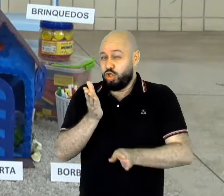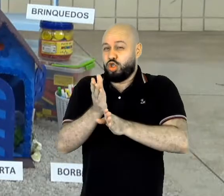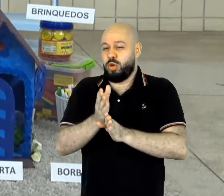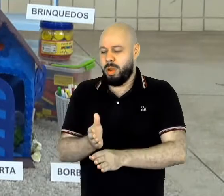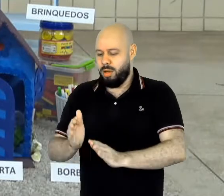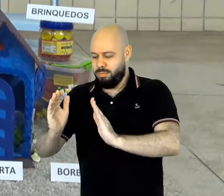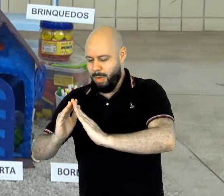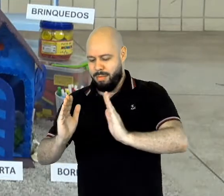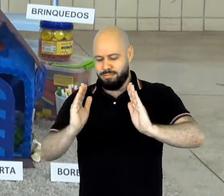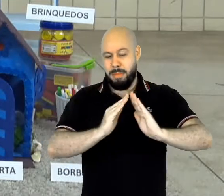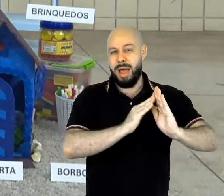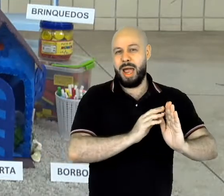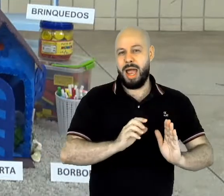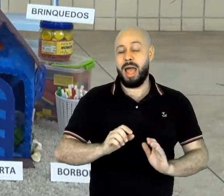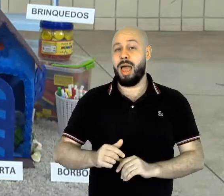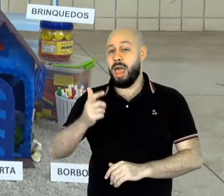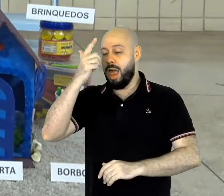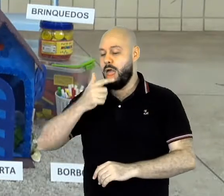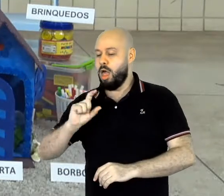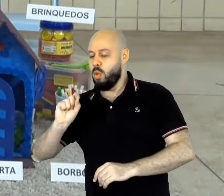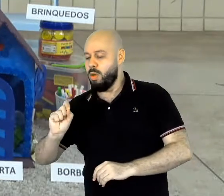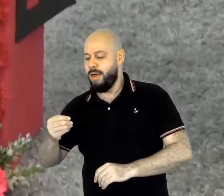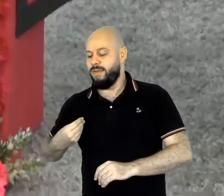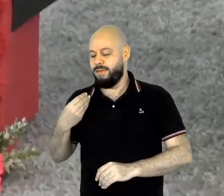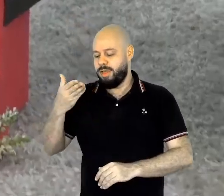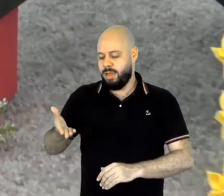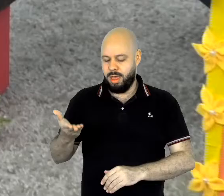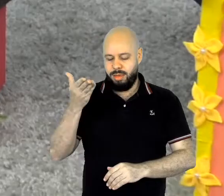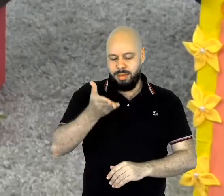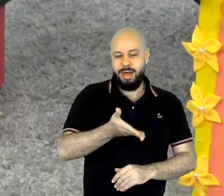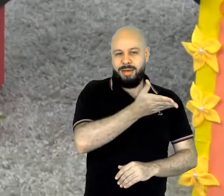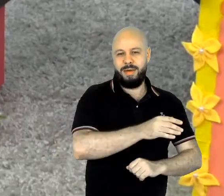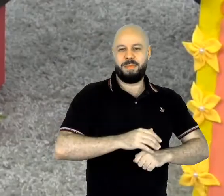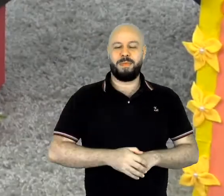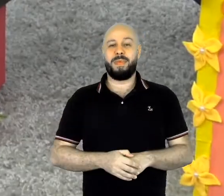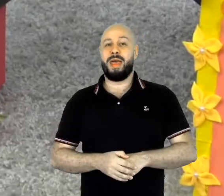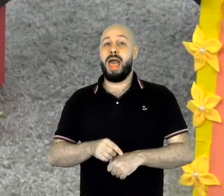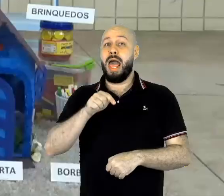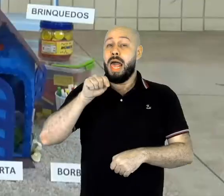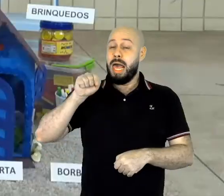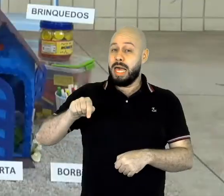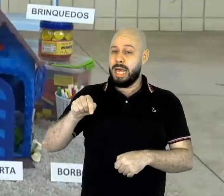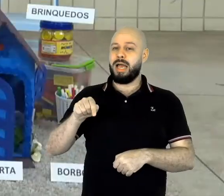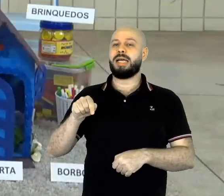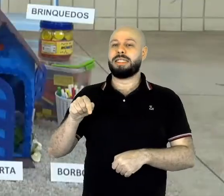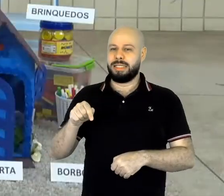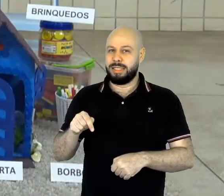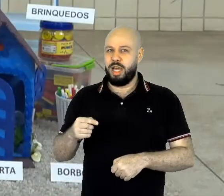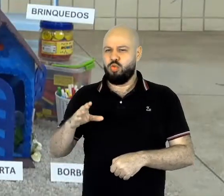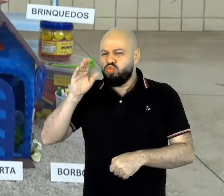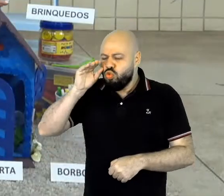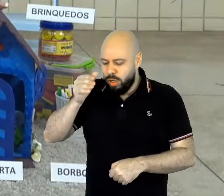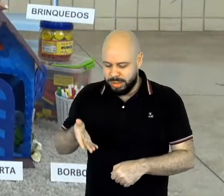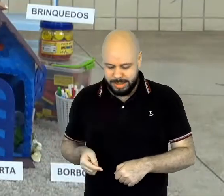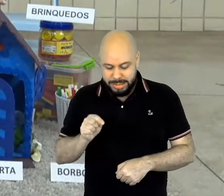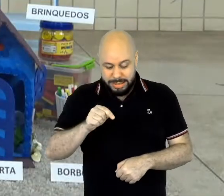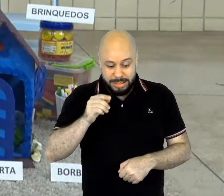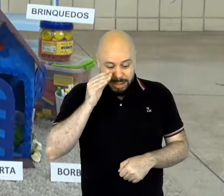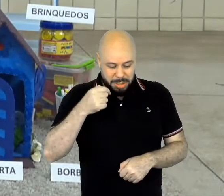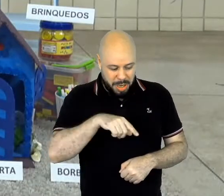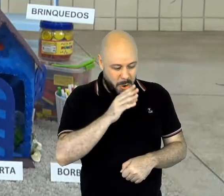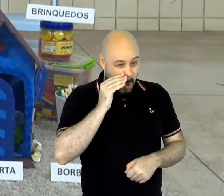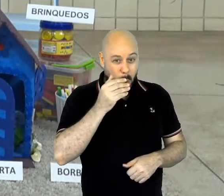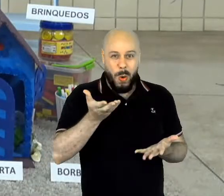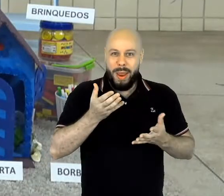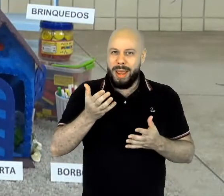três lindas casas. A casa vermelha, que eu estou muito curiosa, a casinha amarela e também na casa azul. Então,